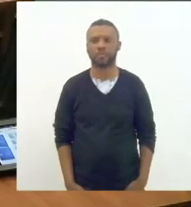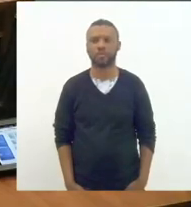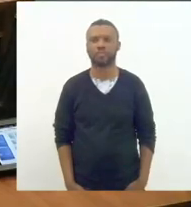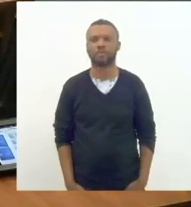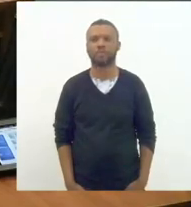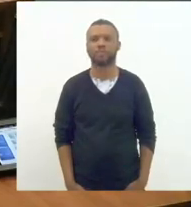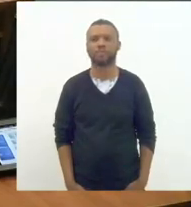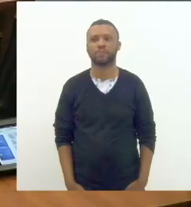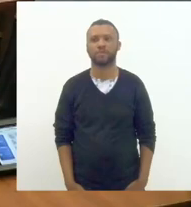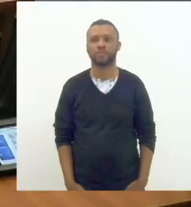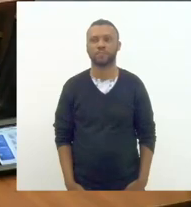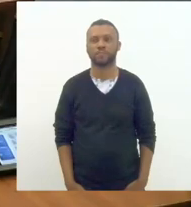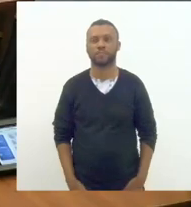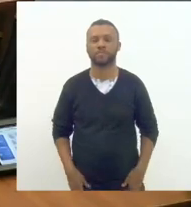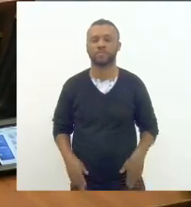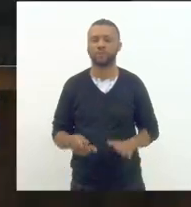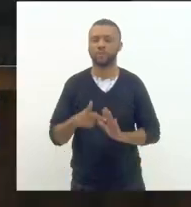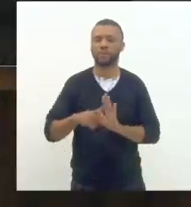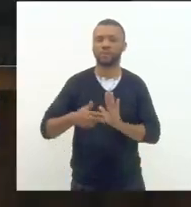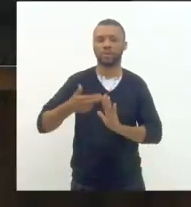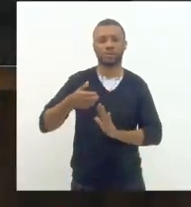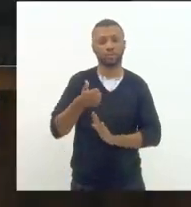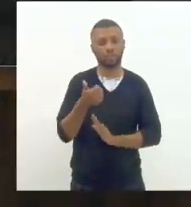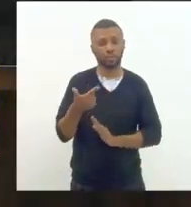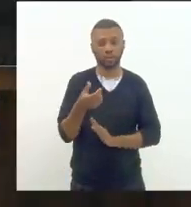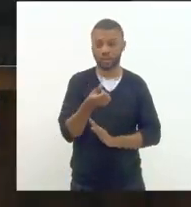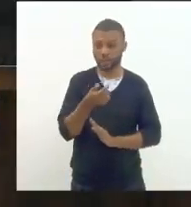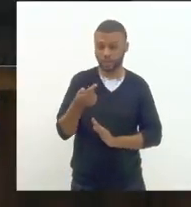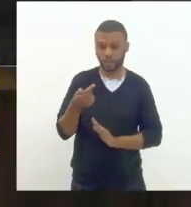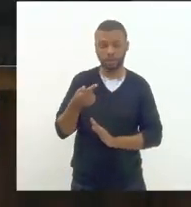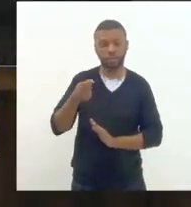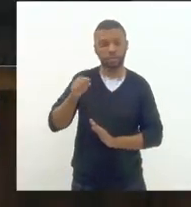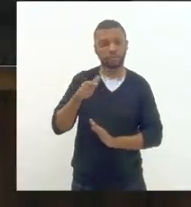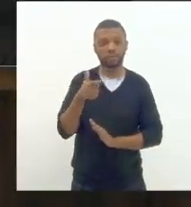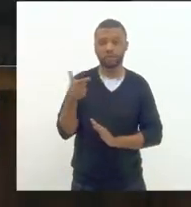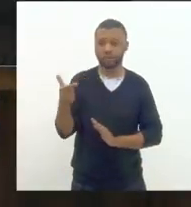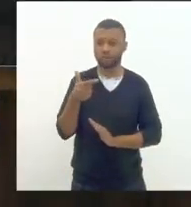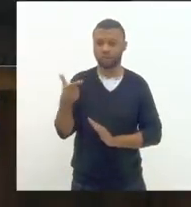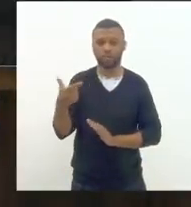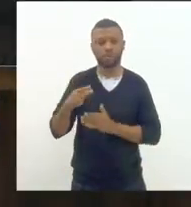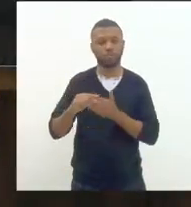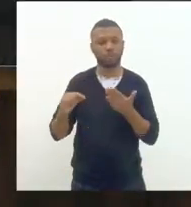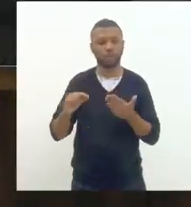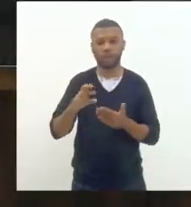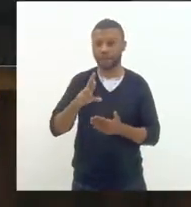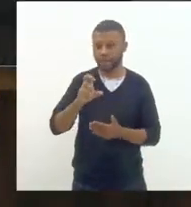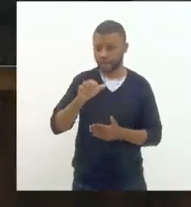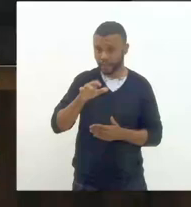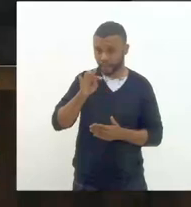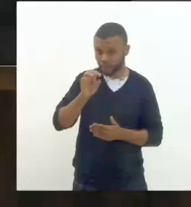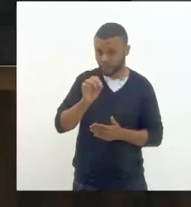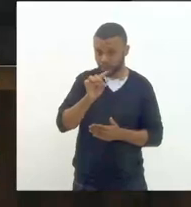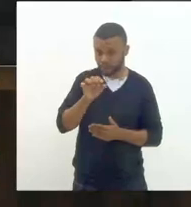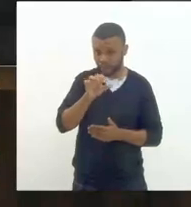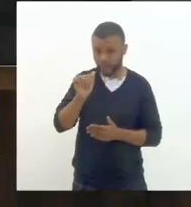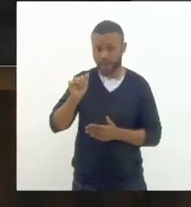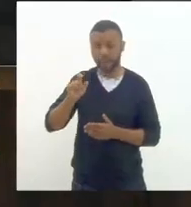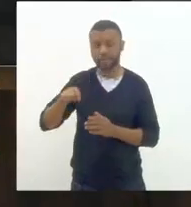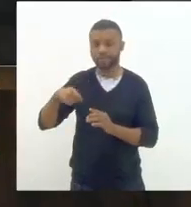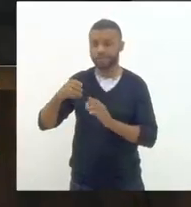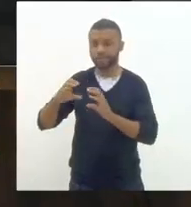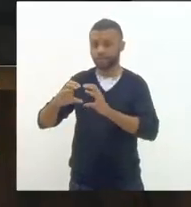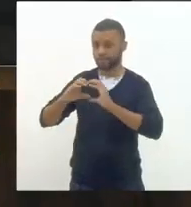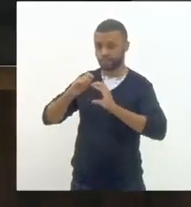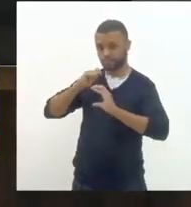É. Projeto de resolução 1267 de 22, de autoria do deputado Renato Zaca, que concede medalha Tiradentes e